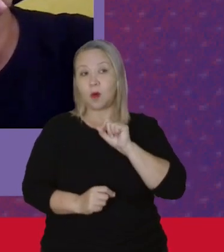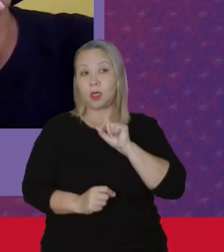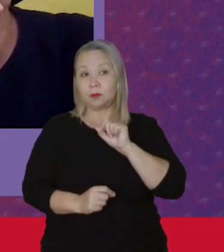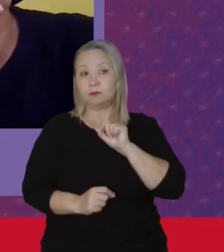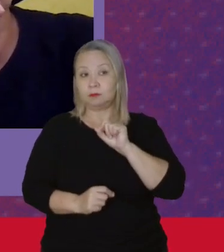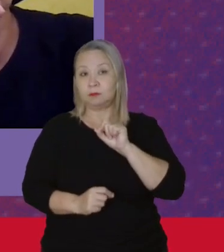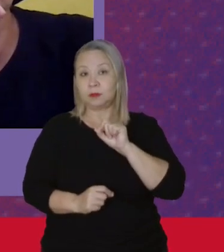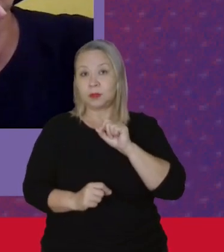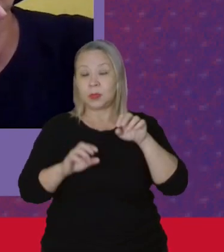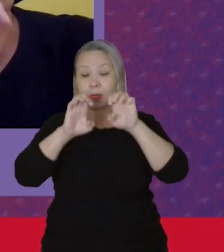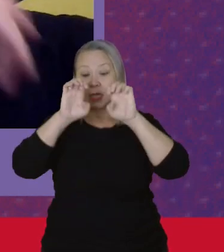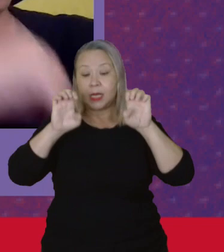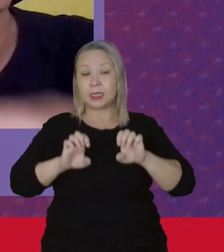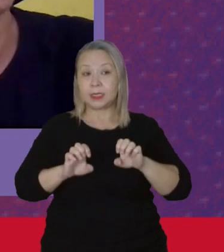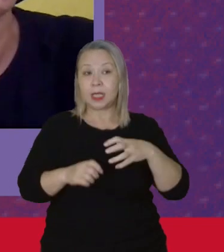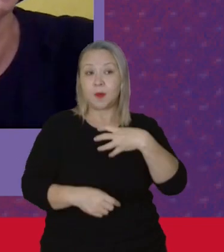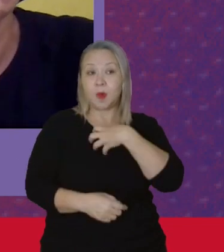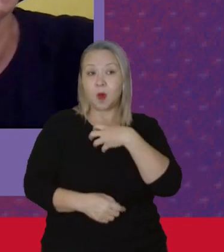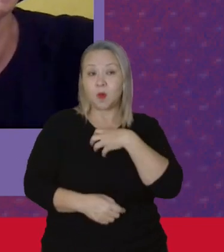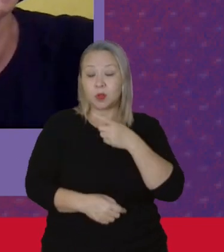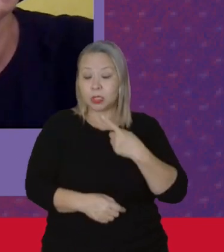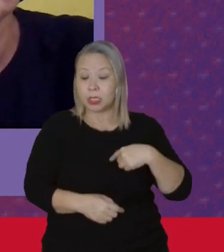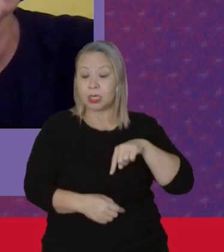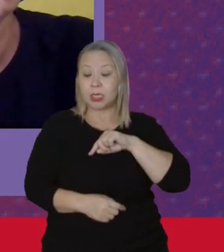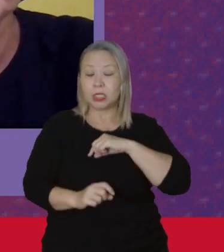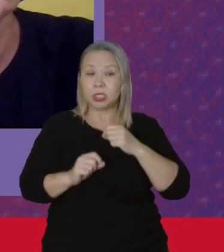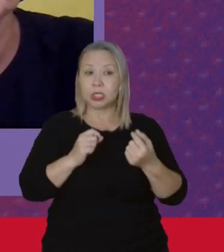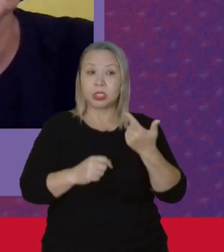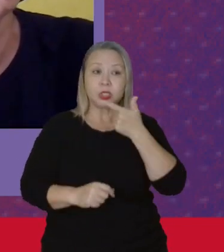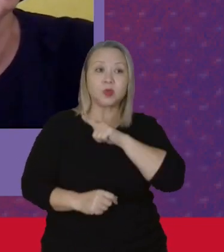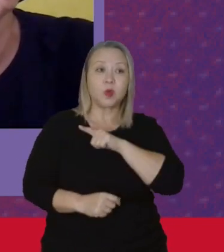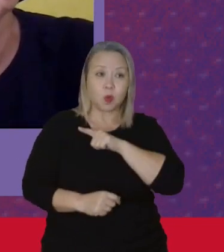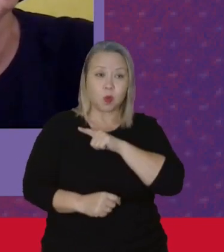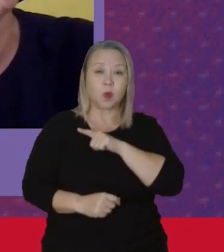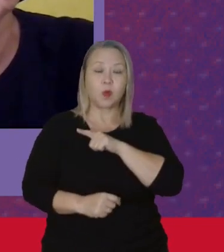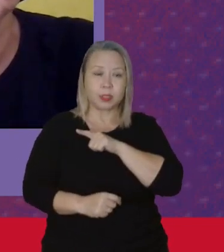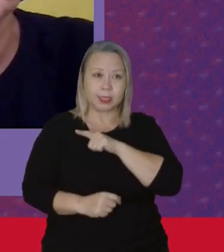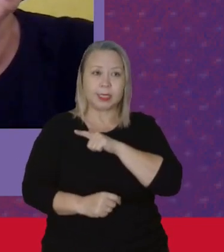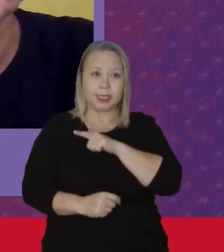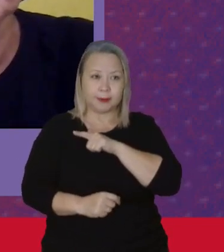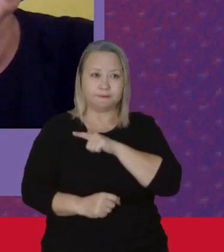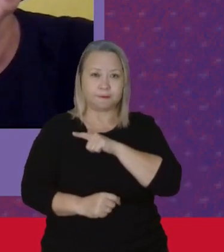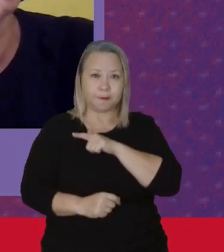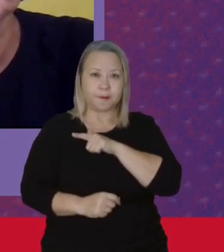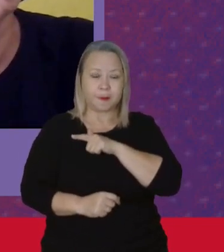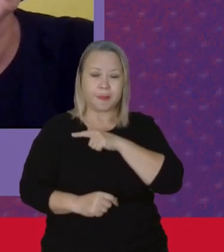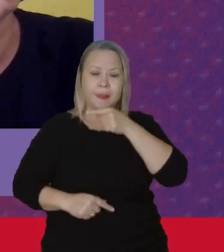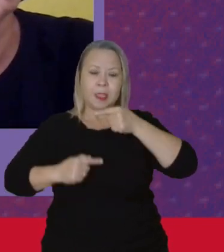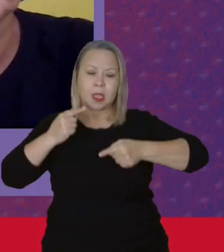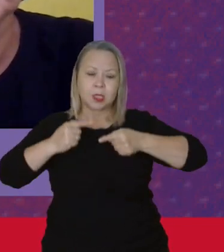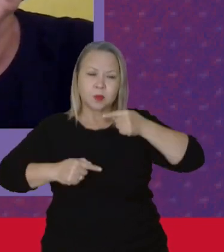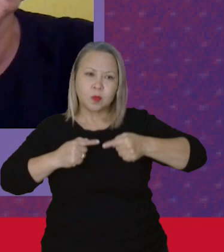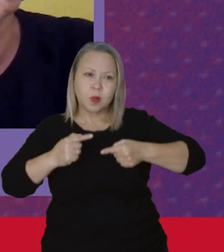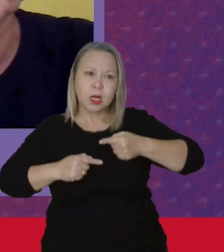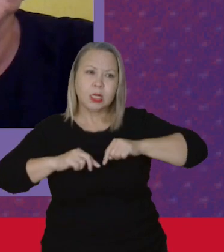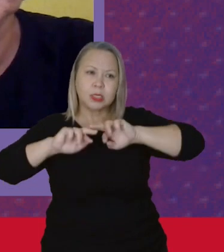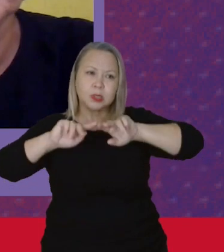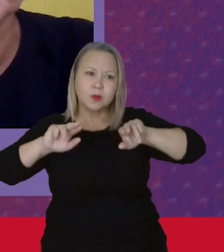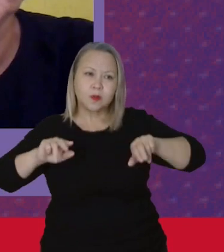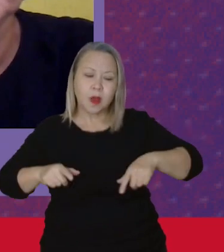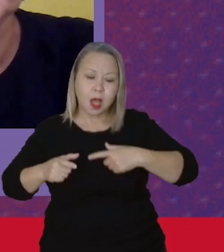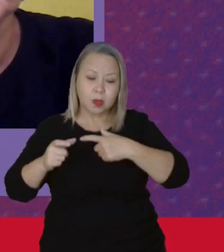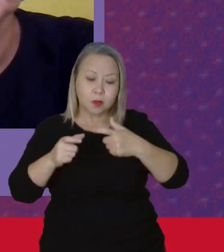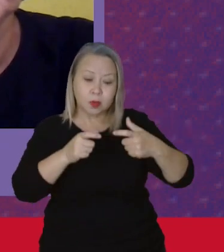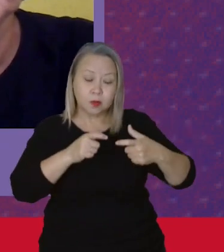esse sistema é uma forma da gente, né, conseguir que as políticas e que os